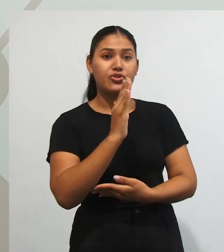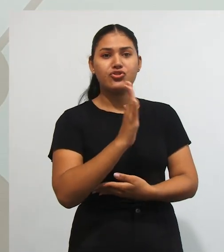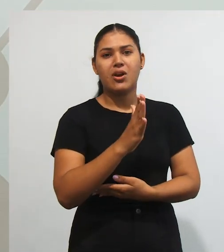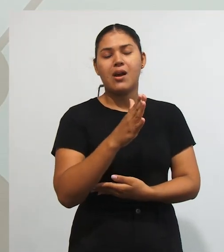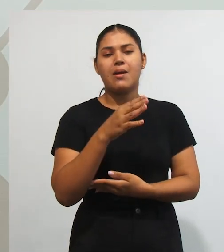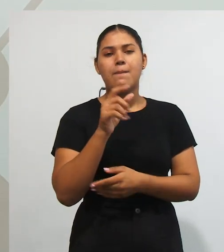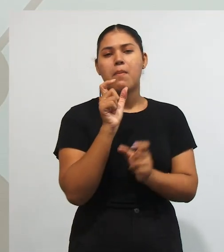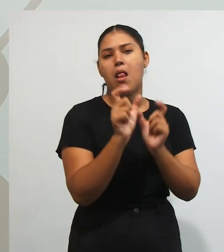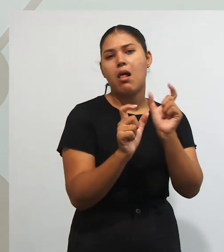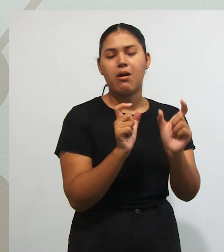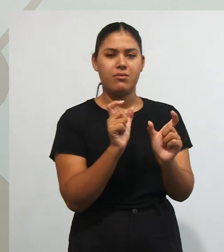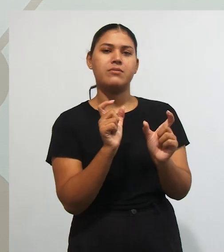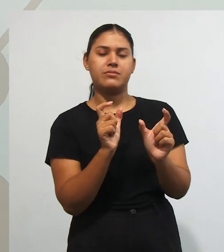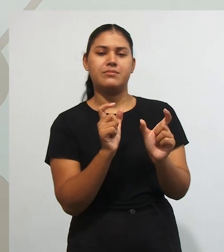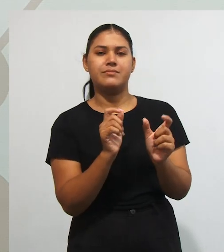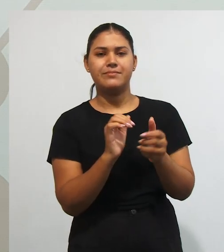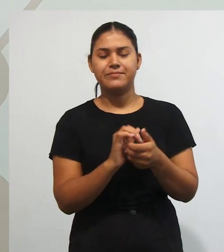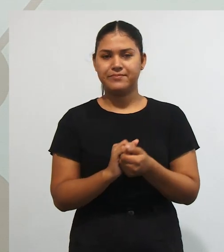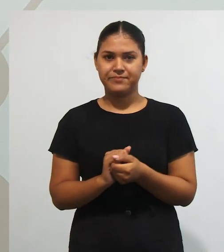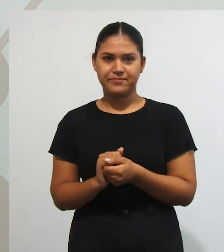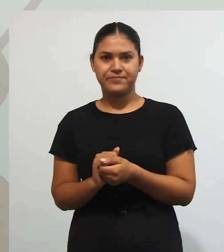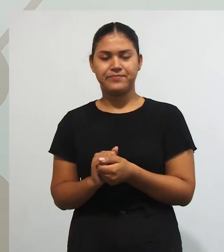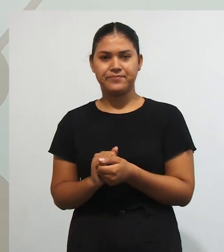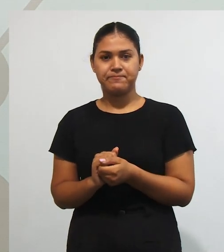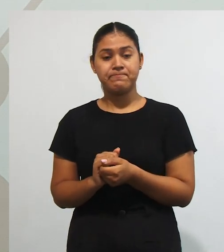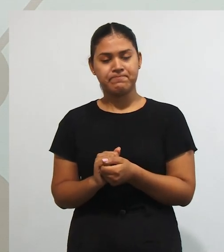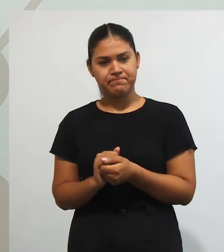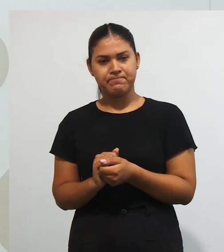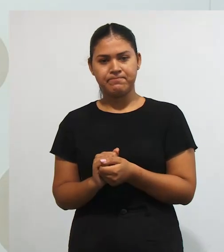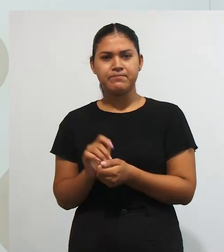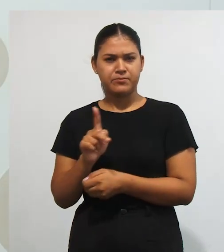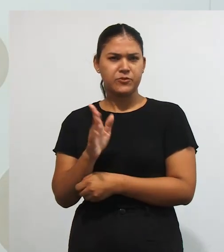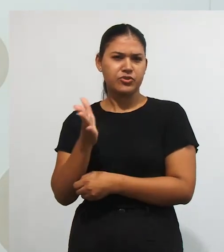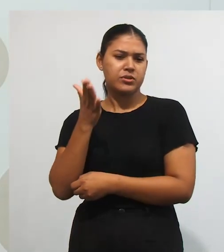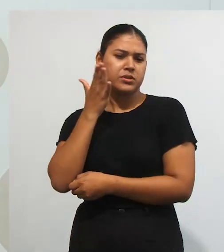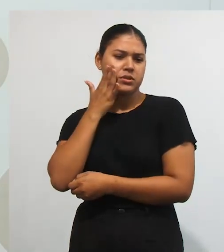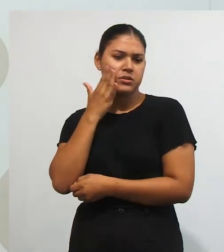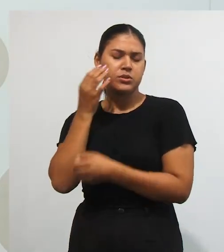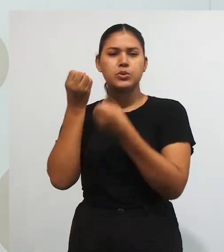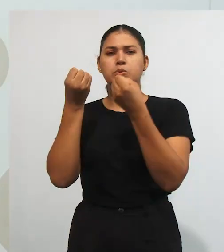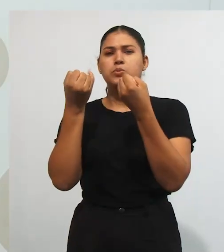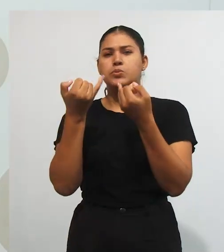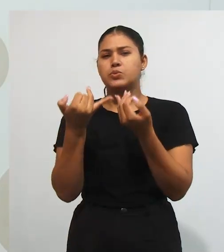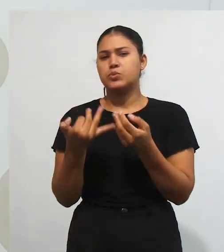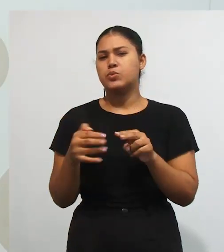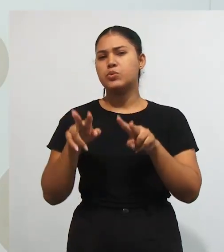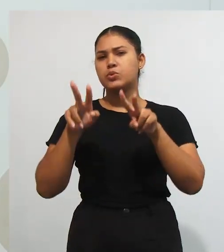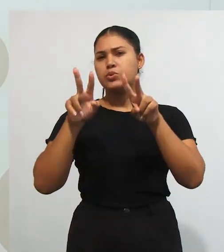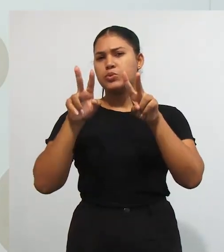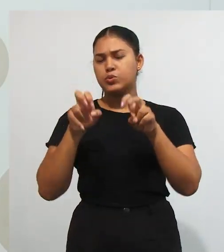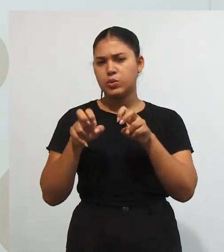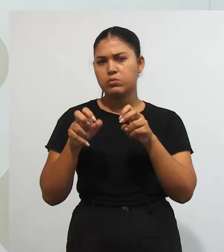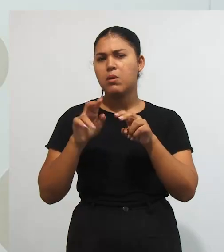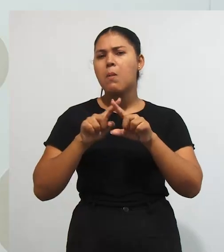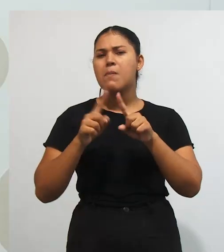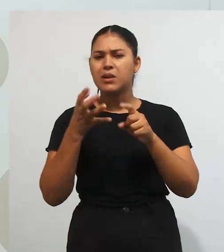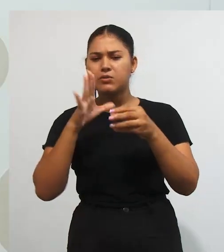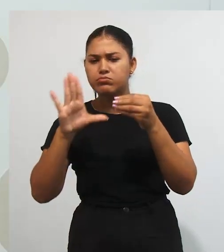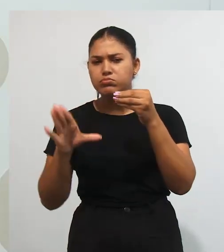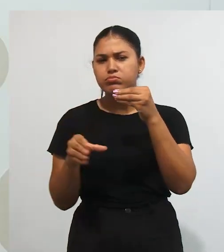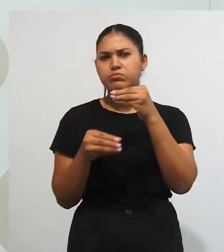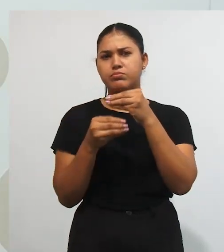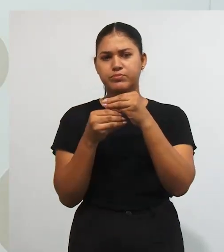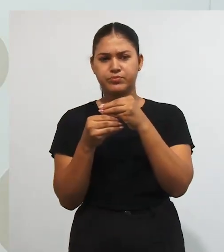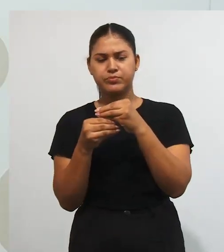foi produzido historicamente, né? Muito bem. Professor, eu sei que o senhor já falou um pouco sobre isso, mas eu queria que o senhor